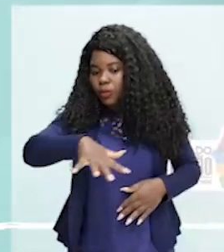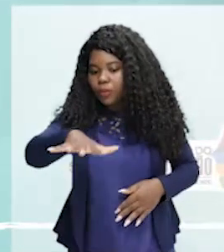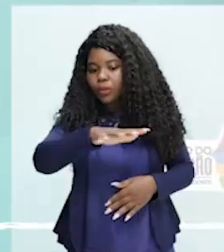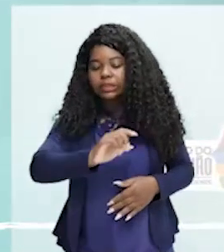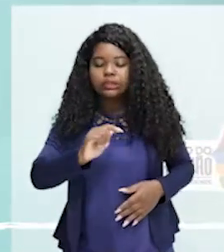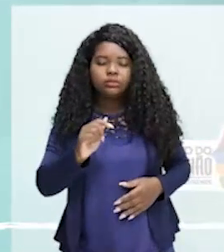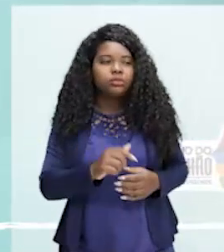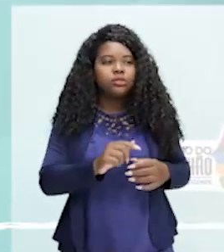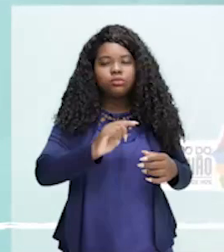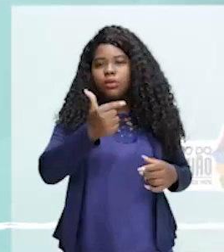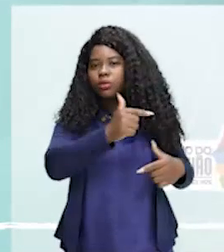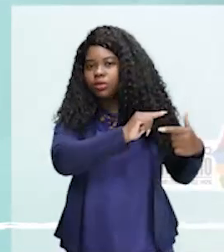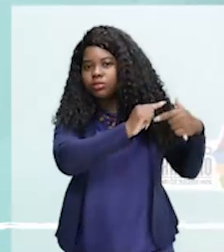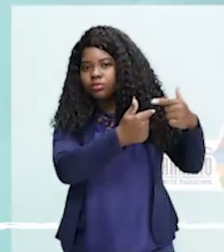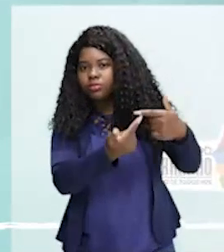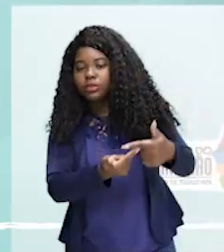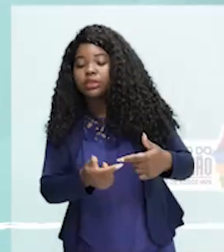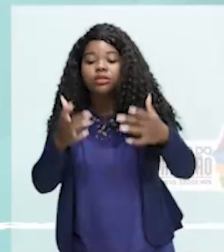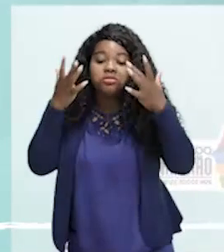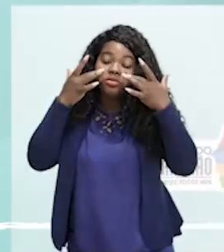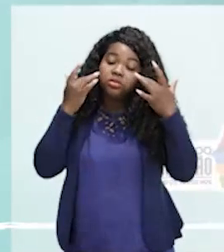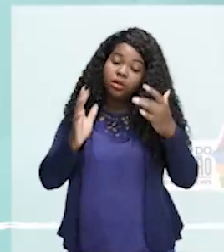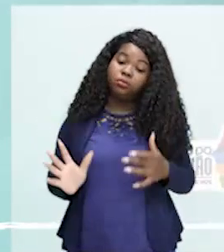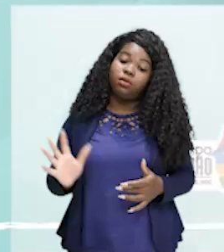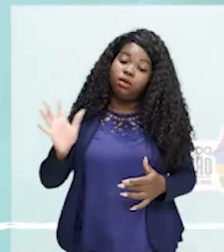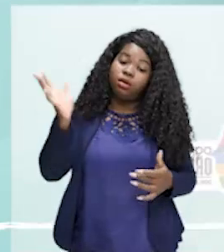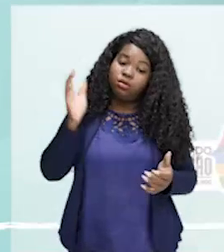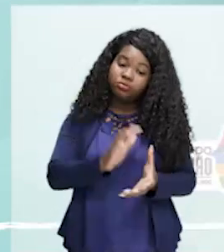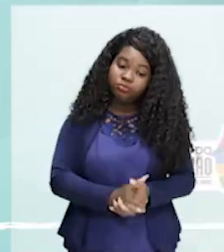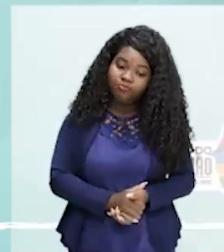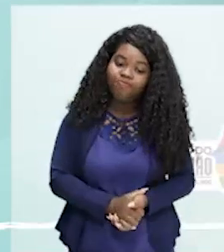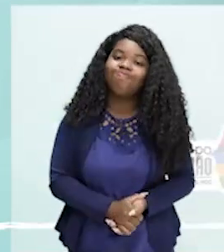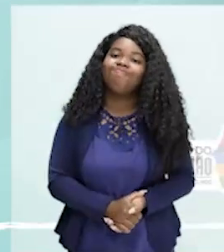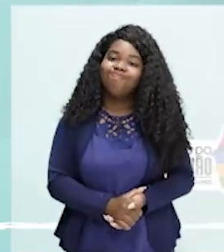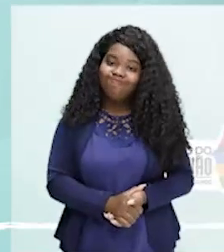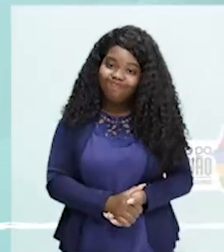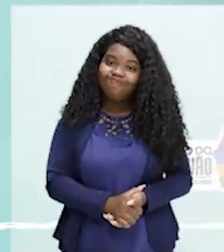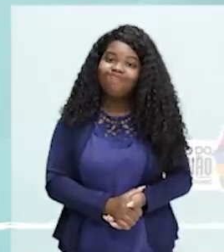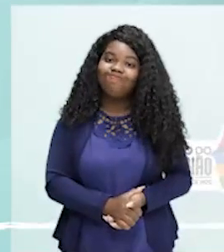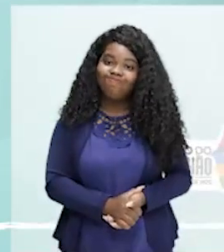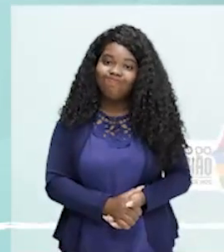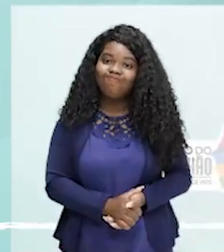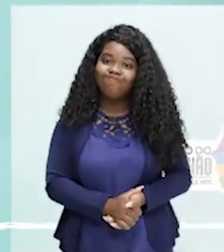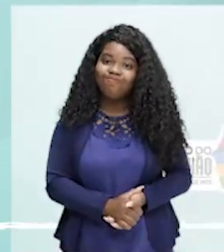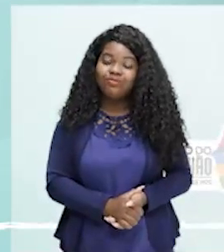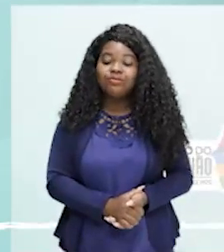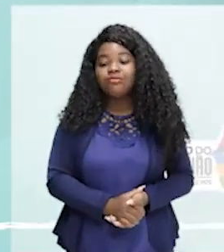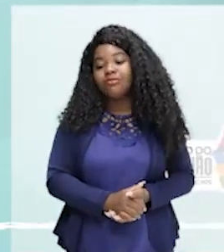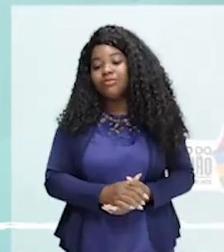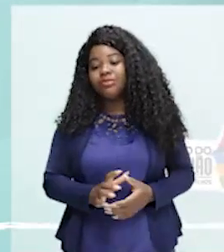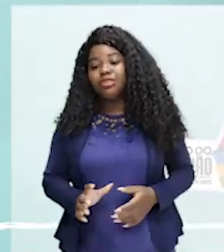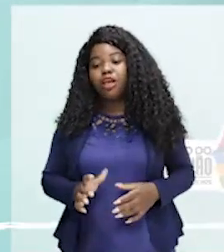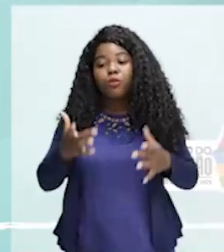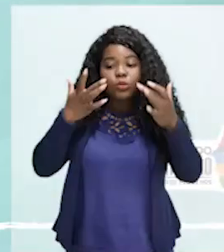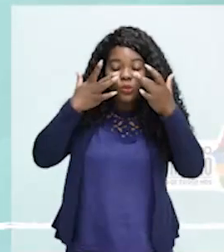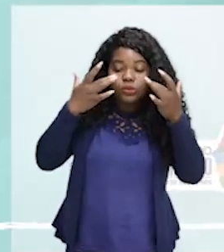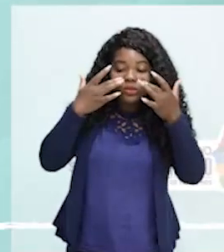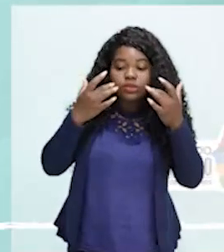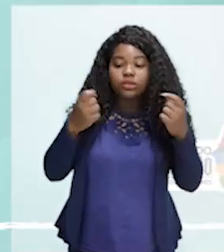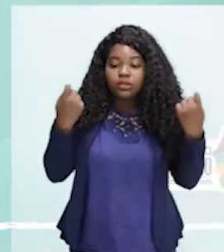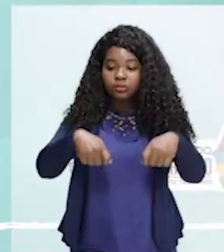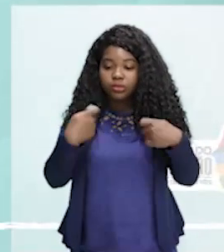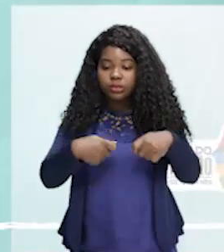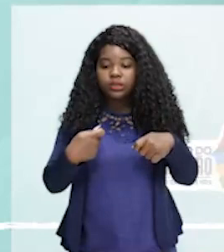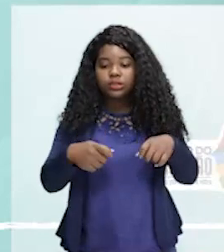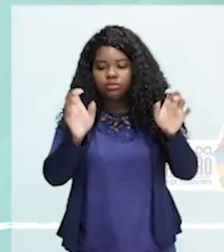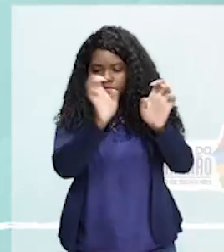sejam tradicionais. Teatro é caro. Frequentar um teatro que exige muita manutenção é mais caro